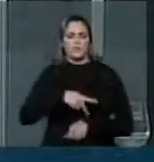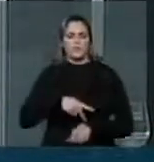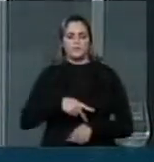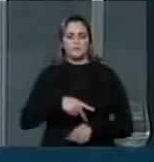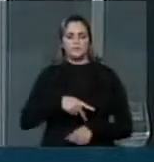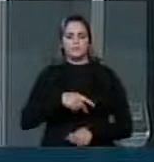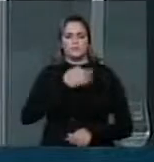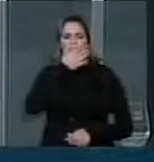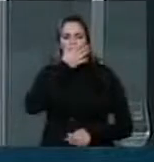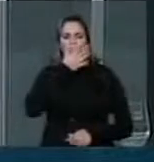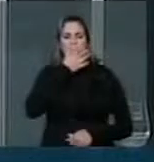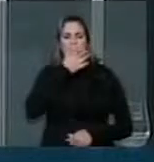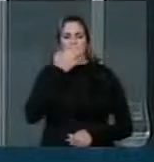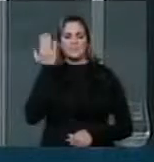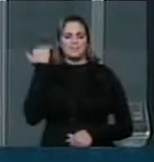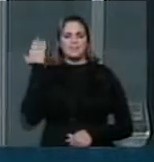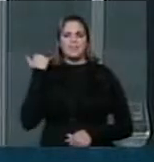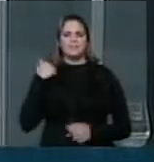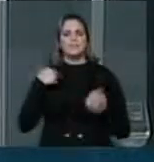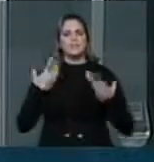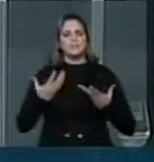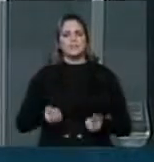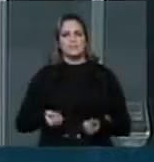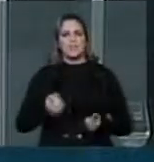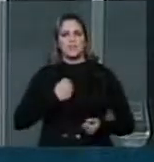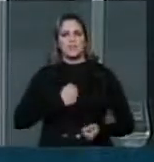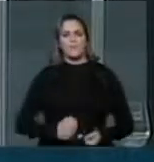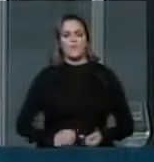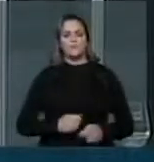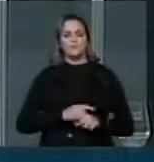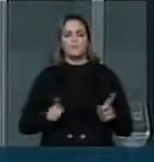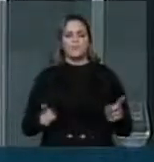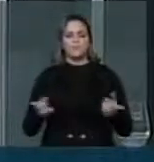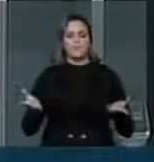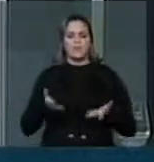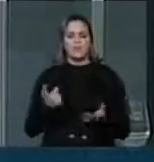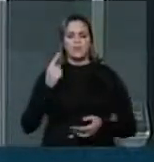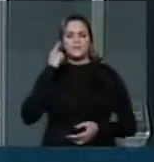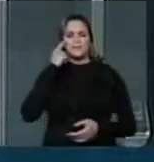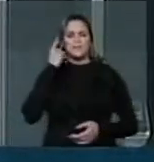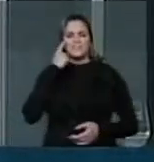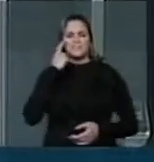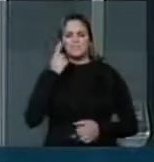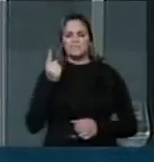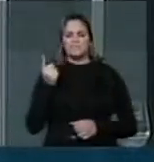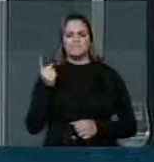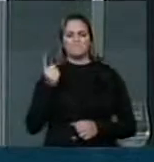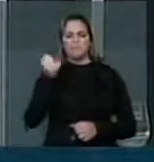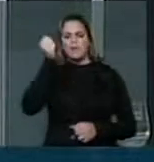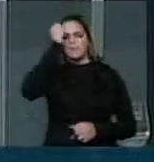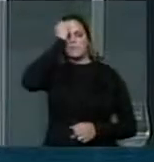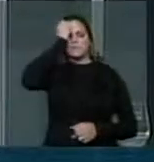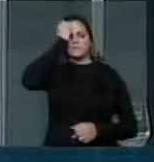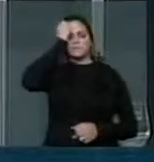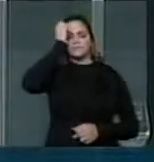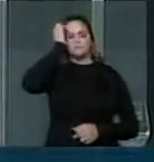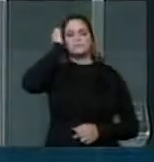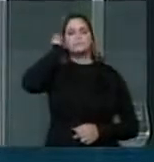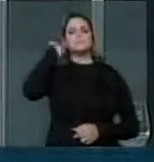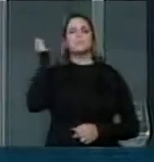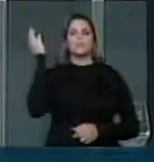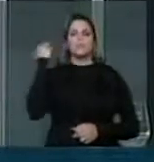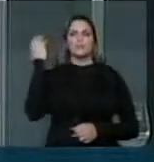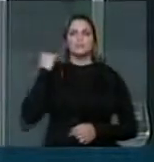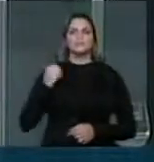aborto foi há muito aceito, já estão repensando seus posicionamentos. Na